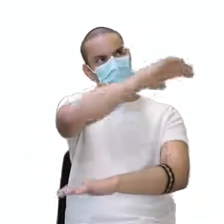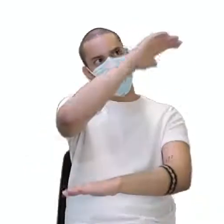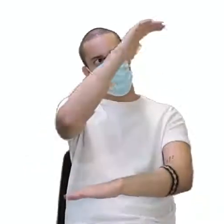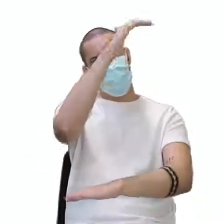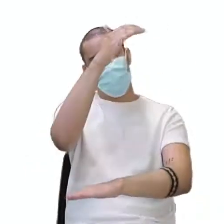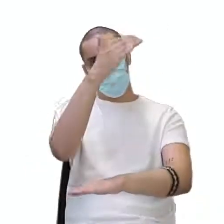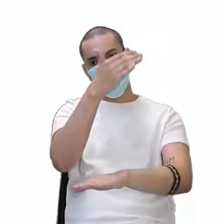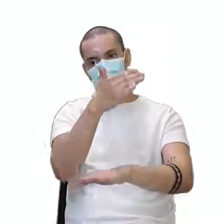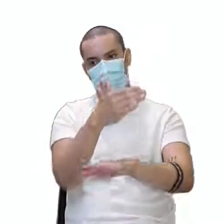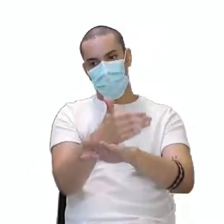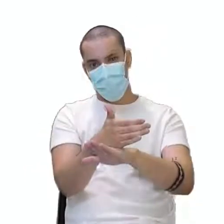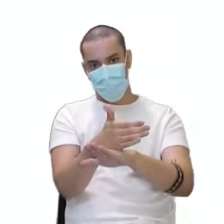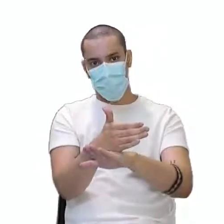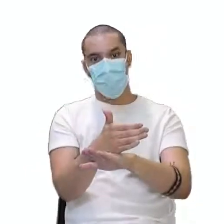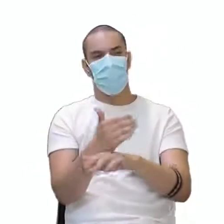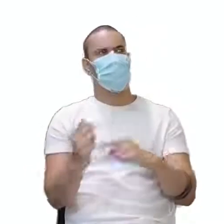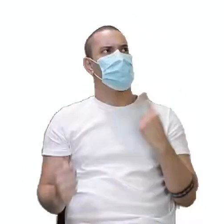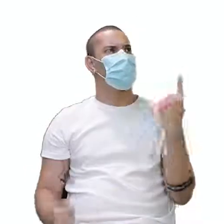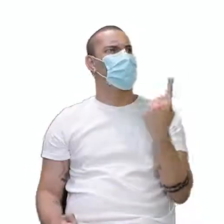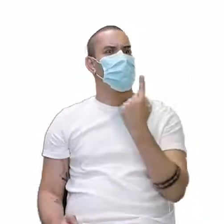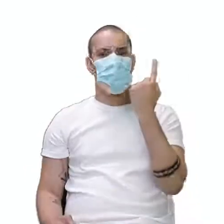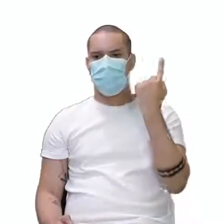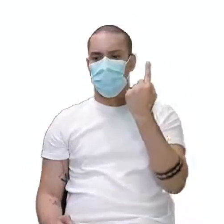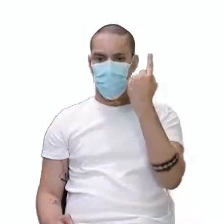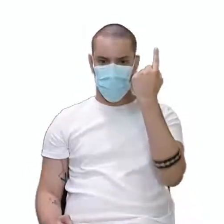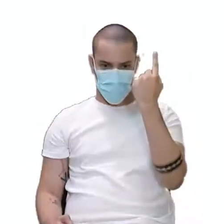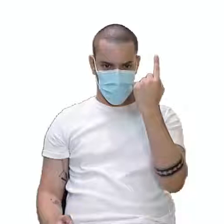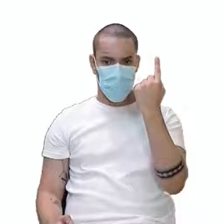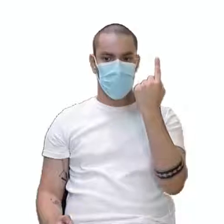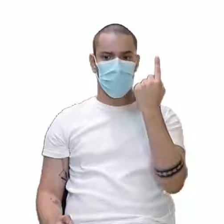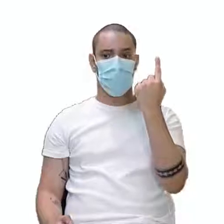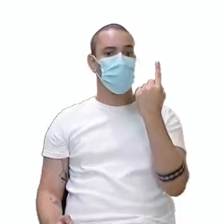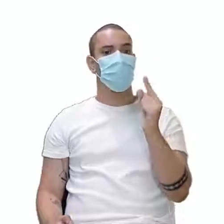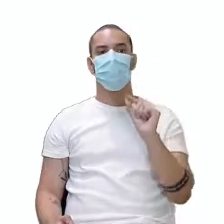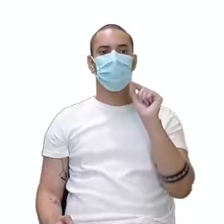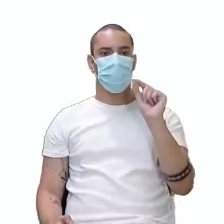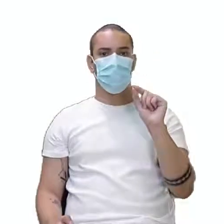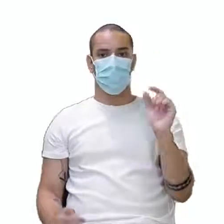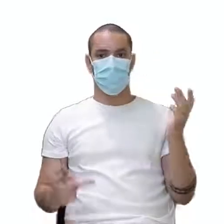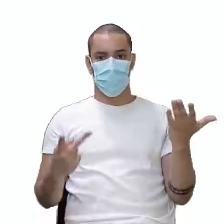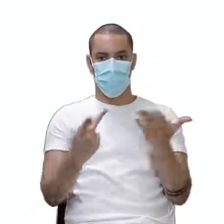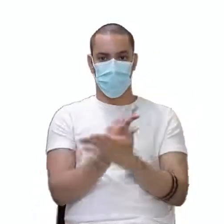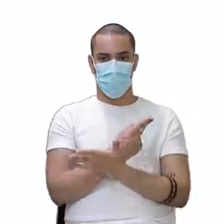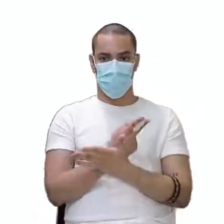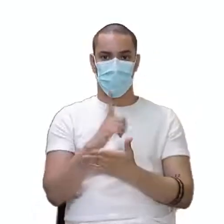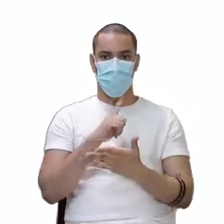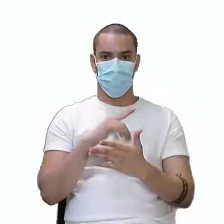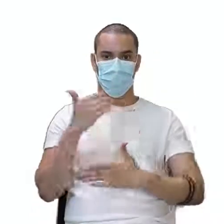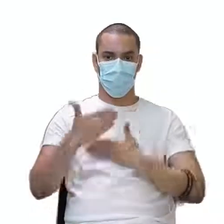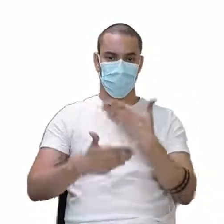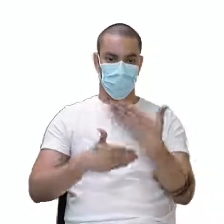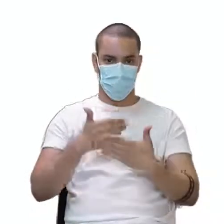ou seja, em altitudes muito elevadas. E aí, ao longo desse